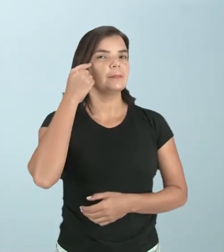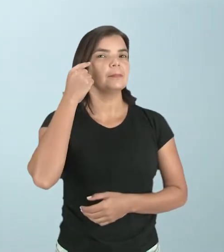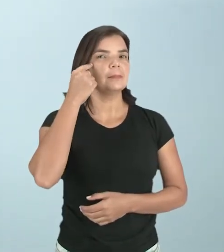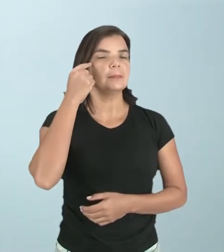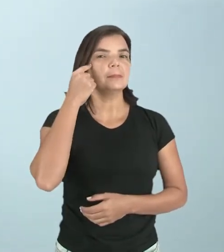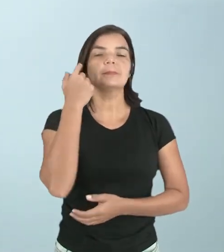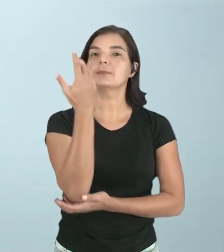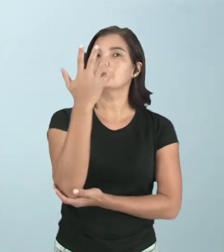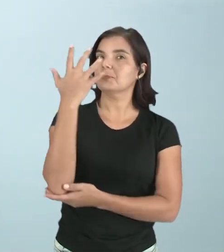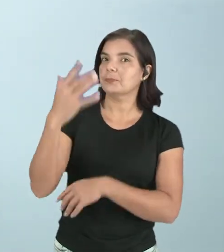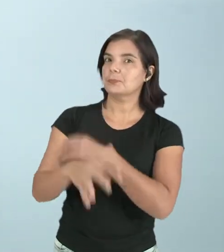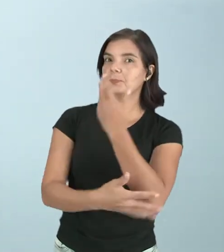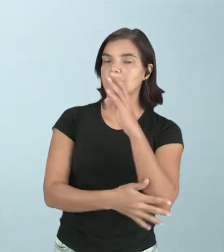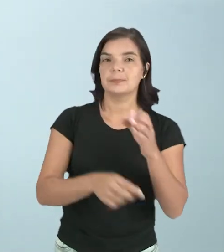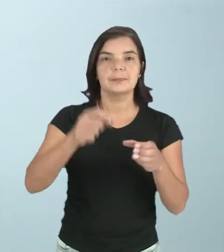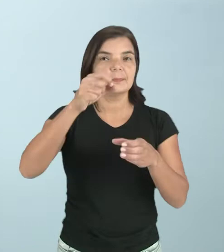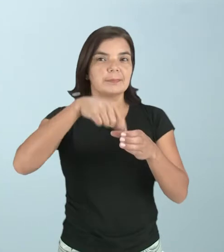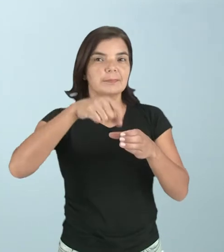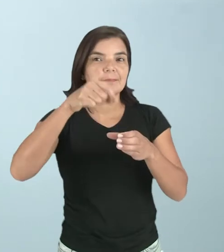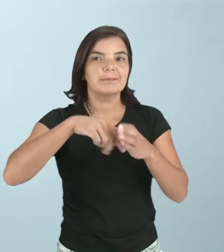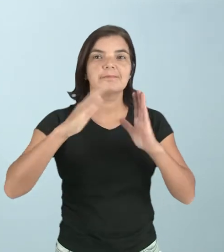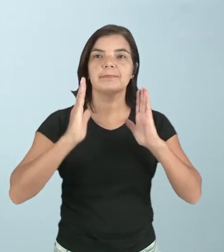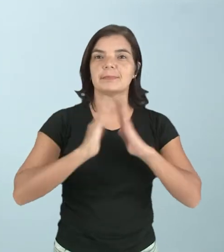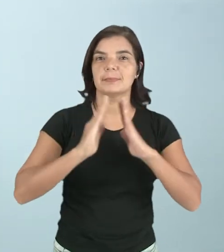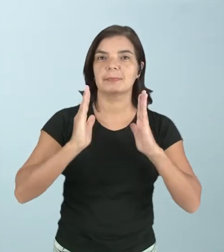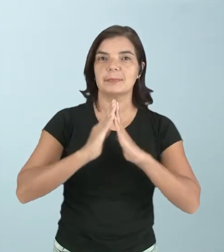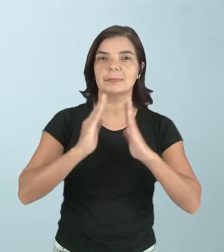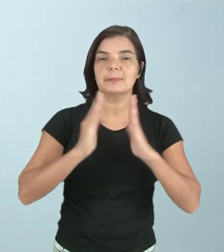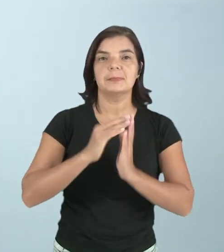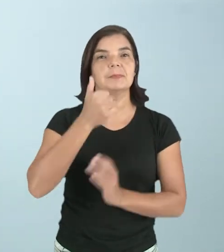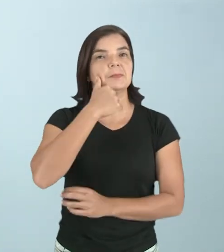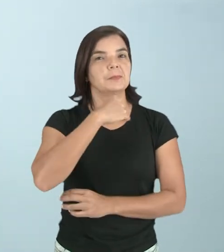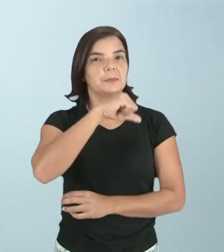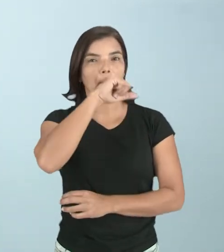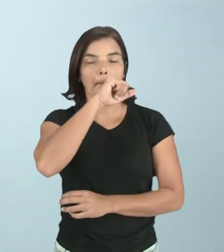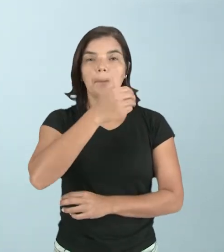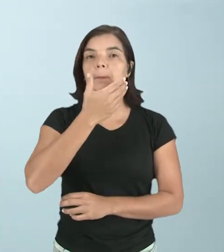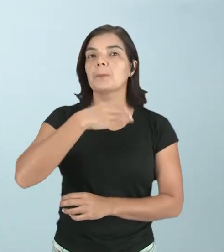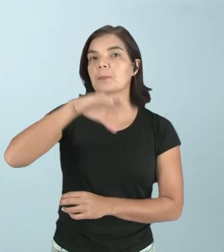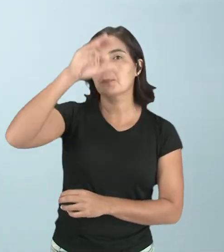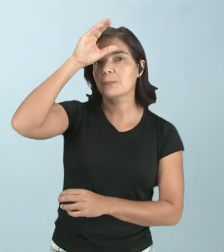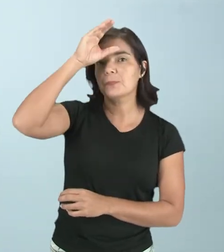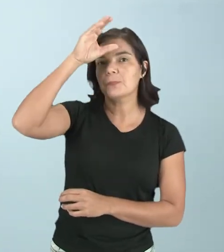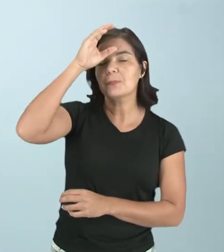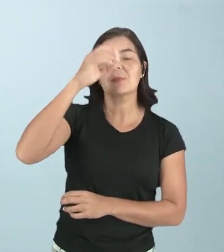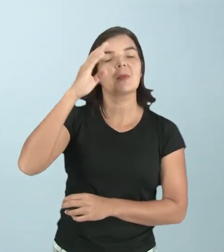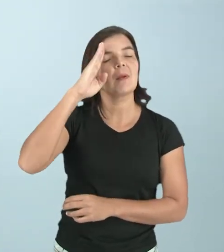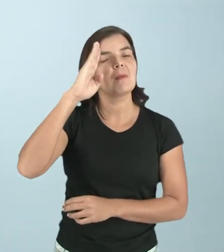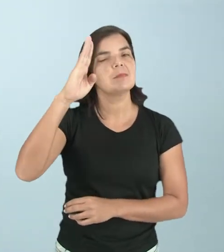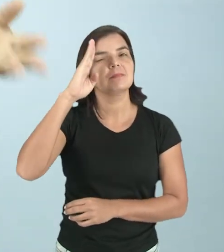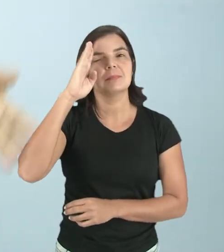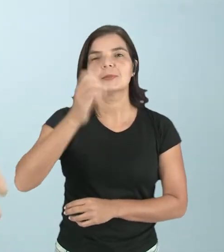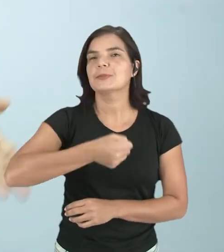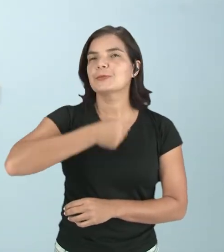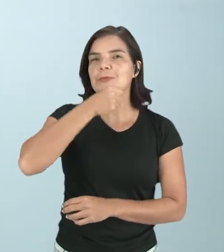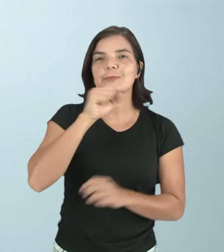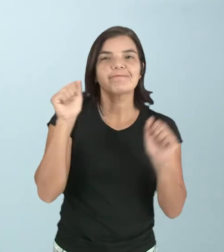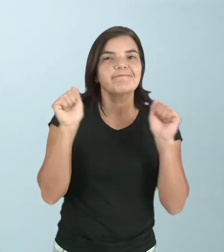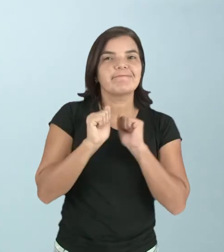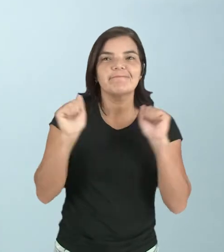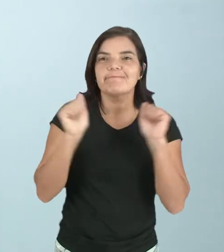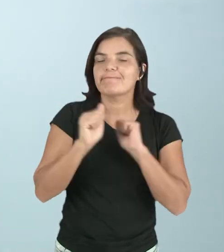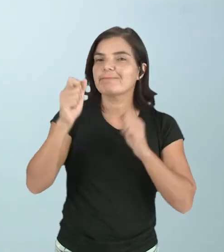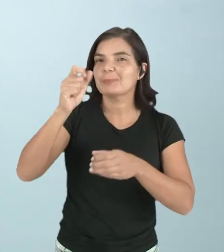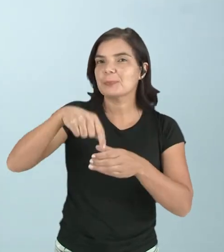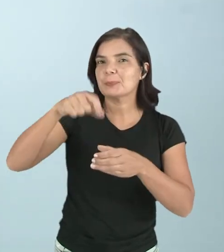nas plantas que vocês cultivam em casa, que a mamãe, a tia, principalmente a vovó, as vovós adoram cultivar